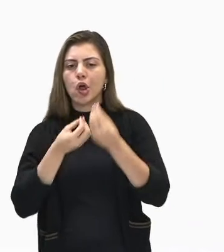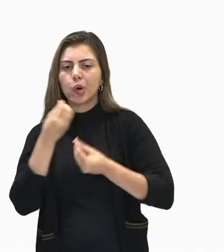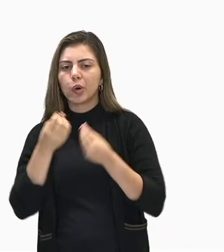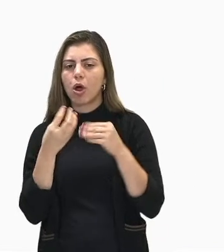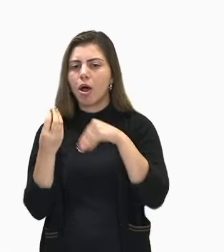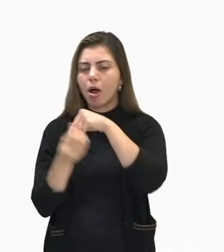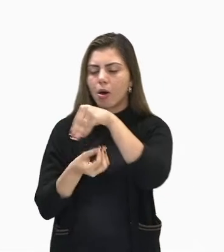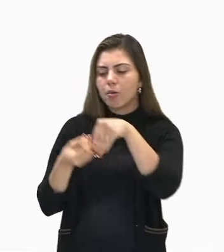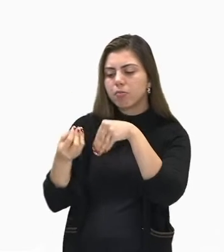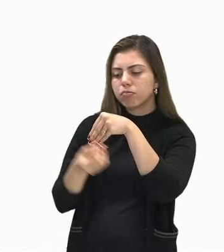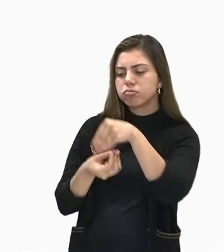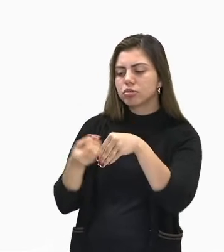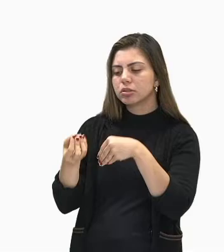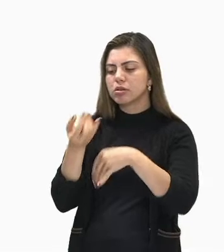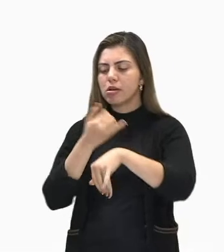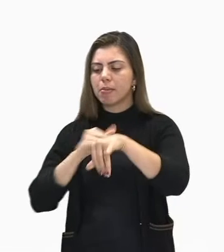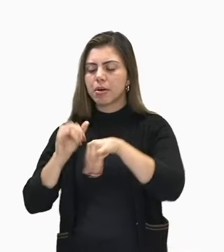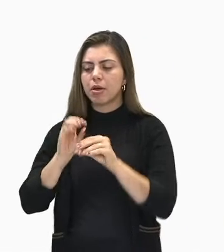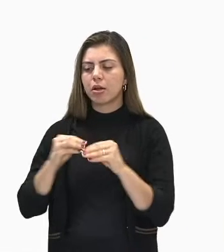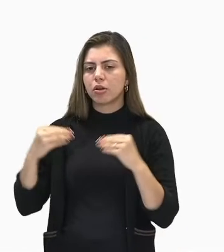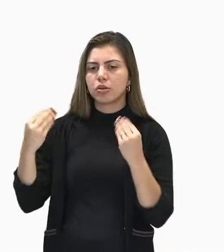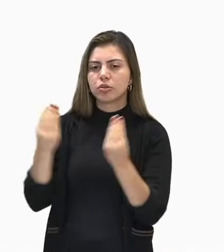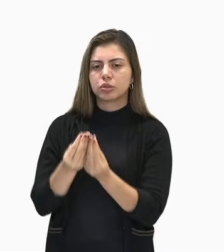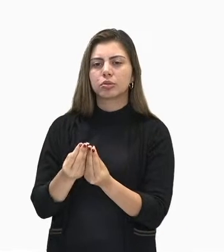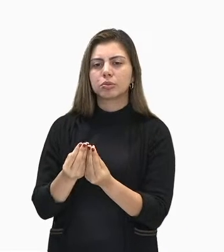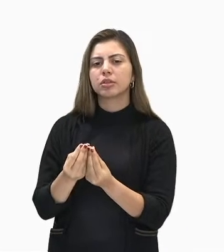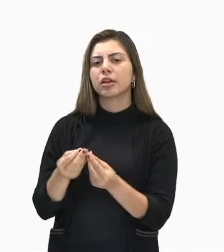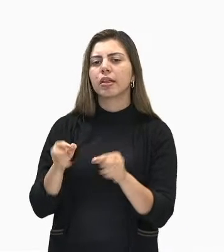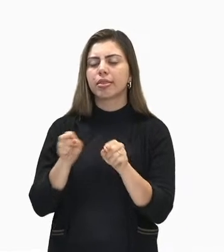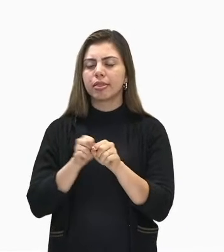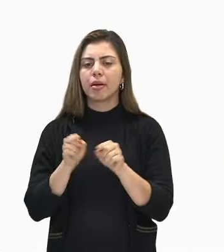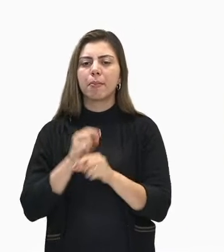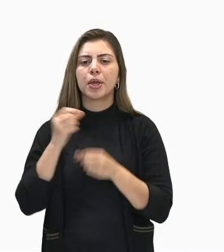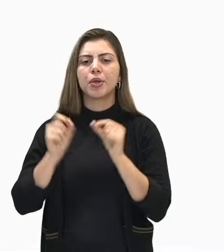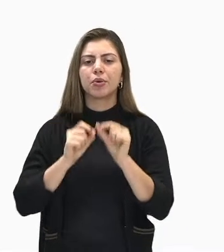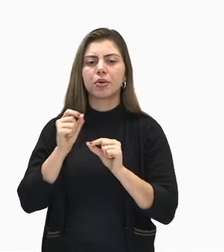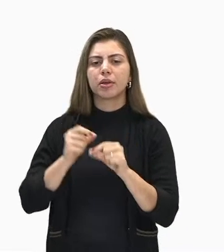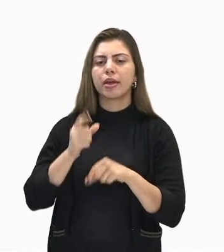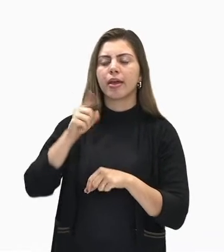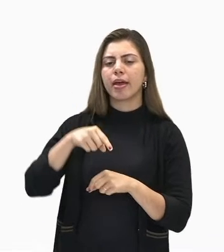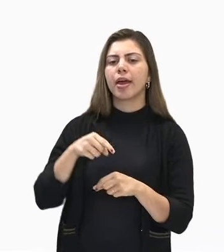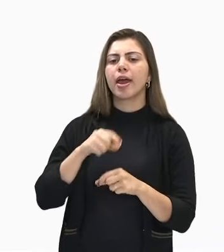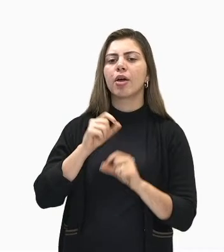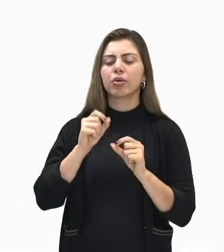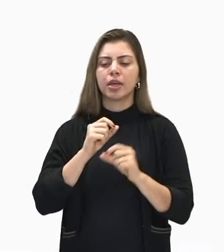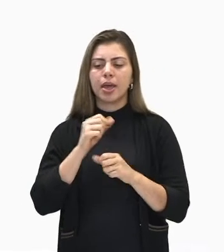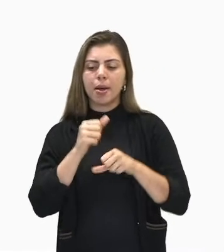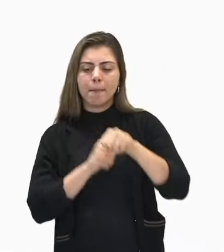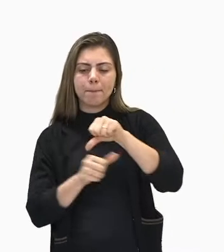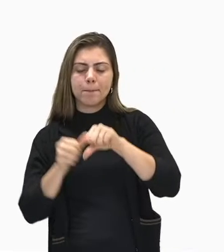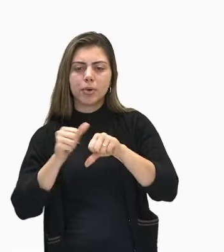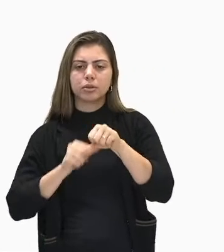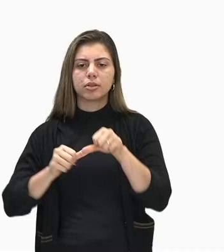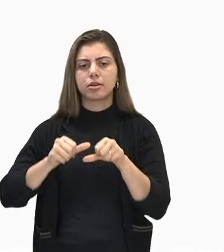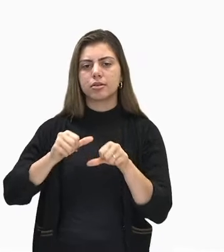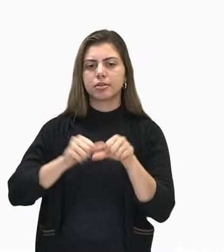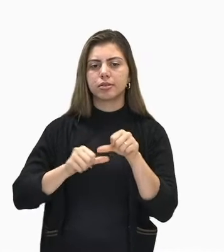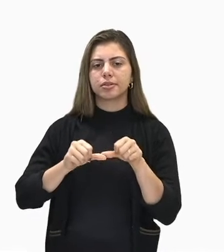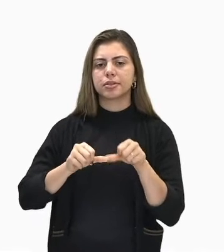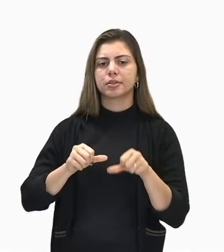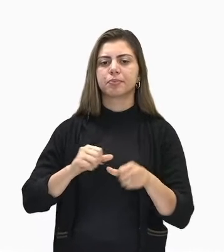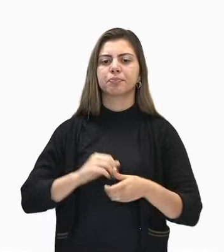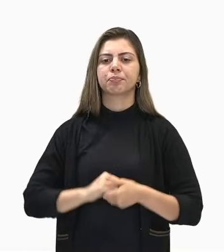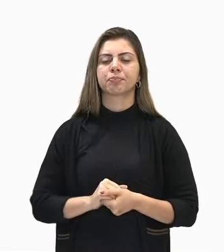reações e os processos de mudança de estado físico, que